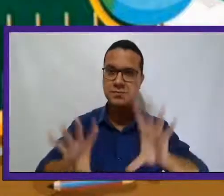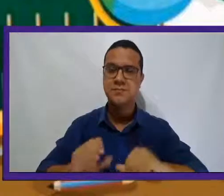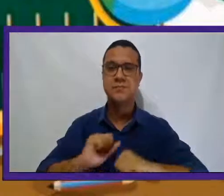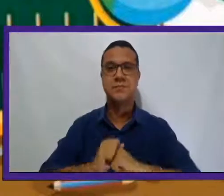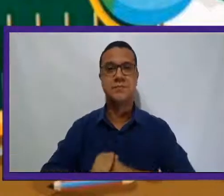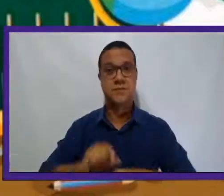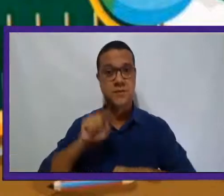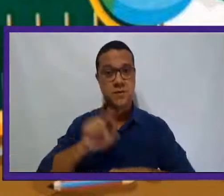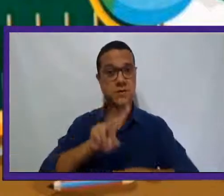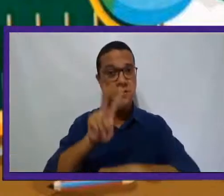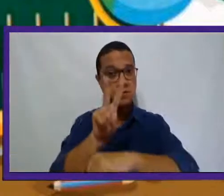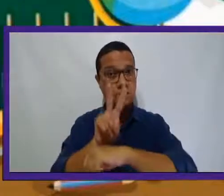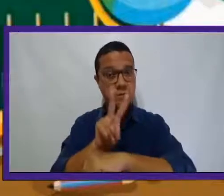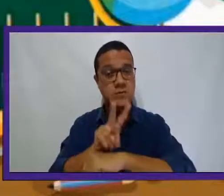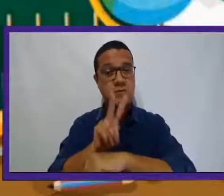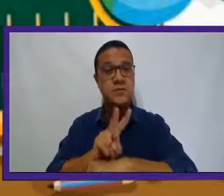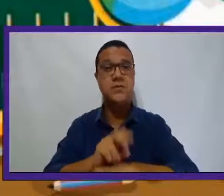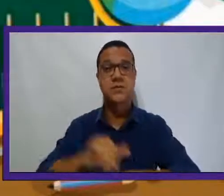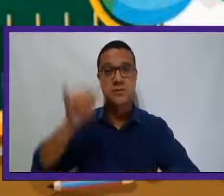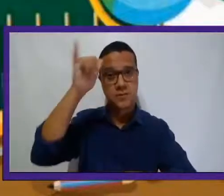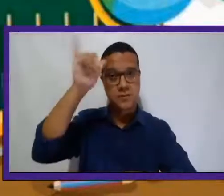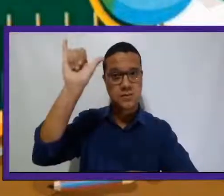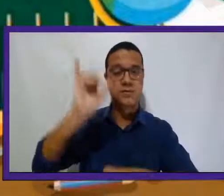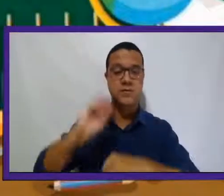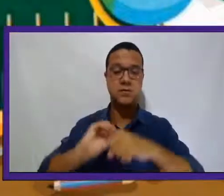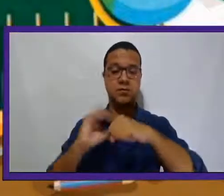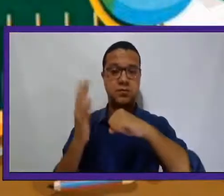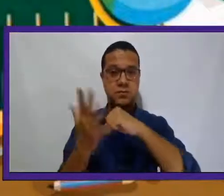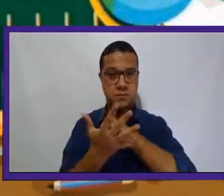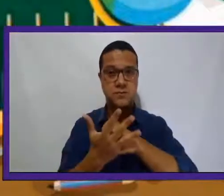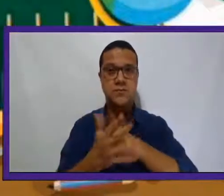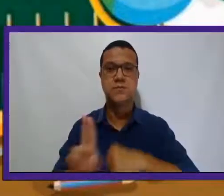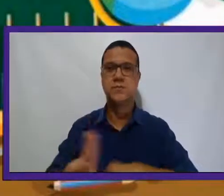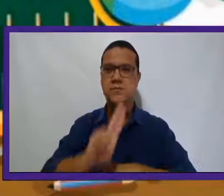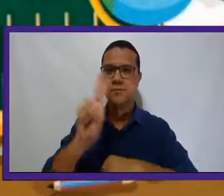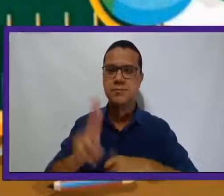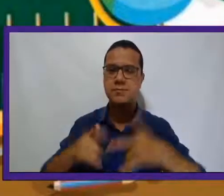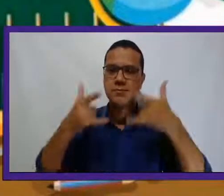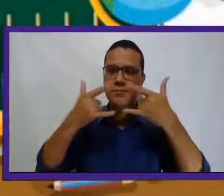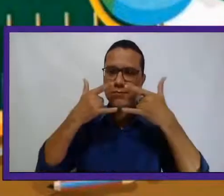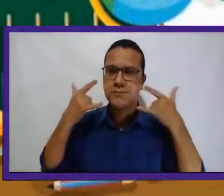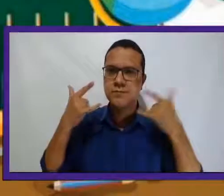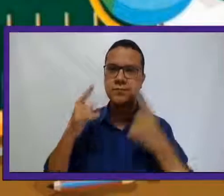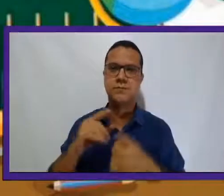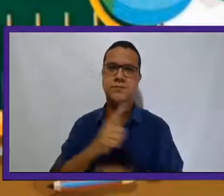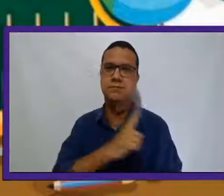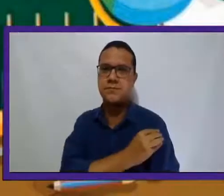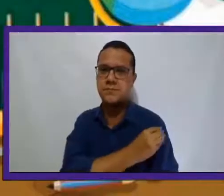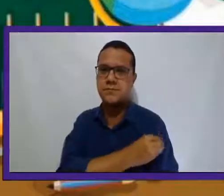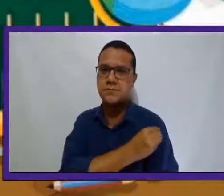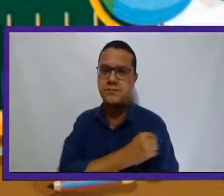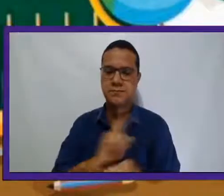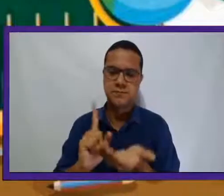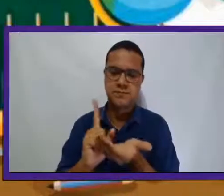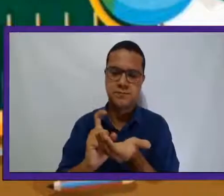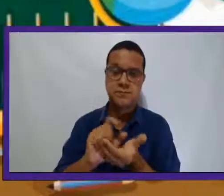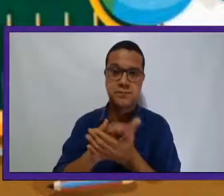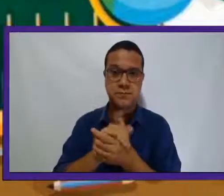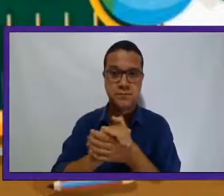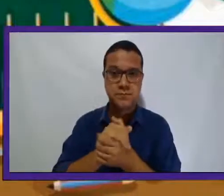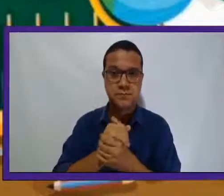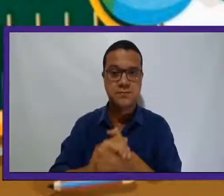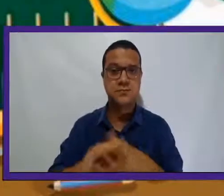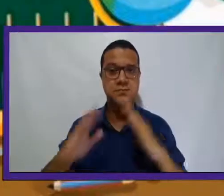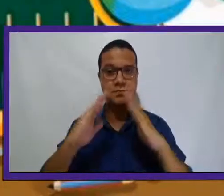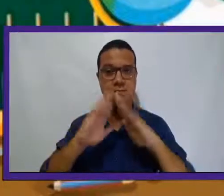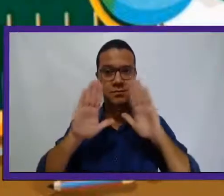especial Para que vocês Se protejam Se previnam Contra o coronavírus Então use máscara Álcool em gel E se possível